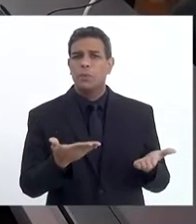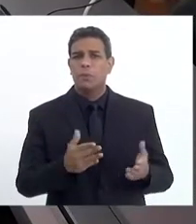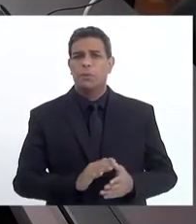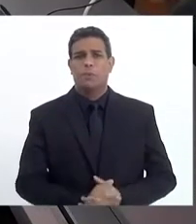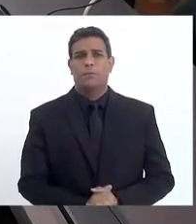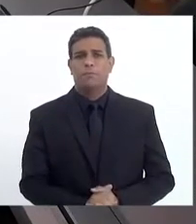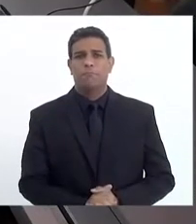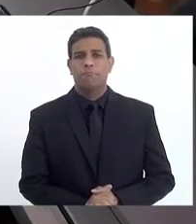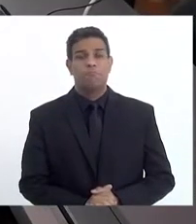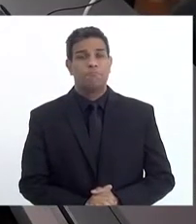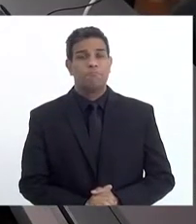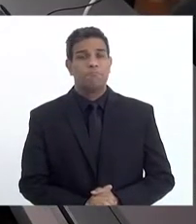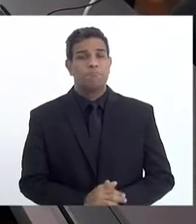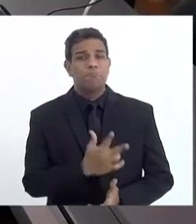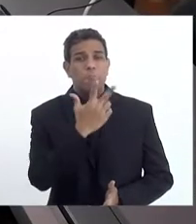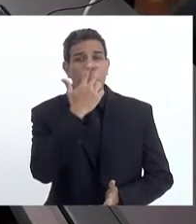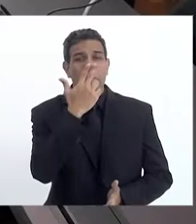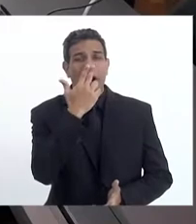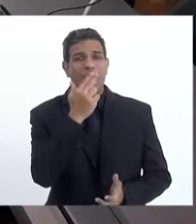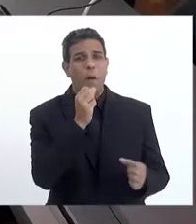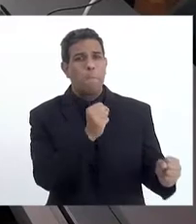com o poder dessa.